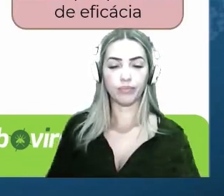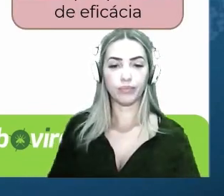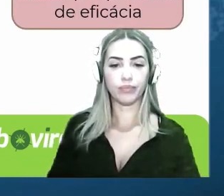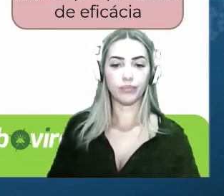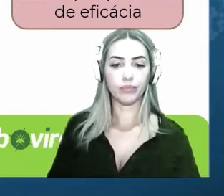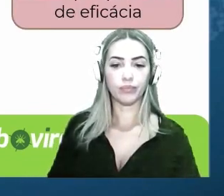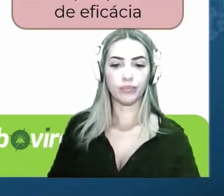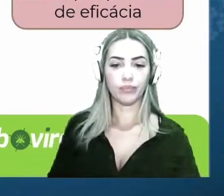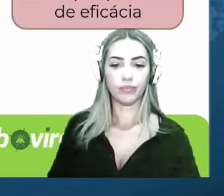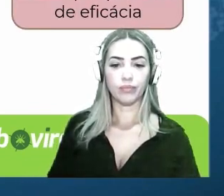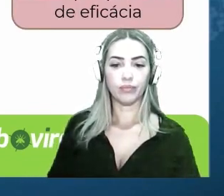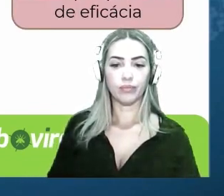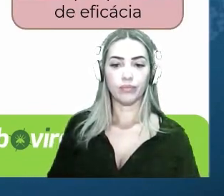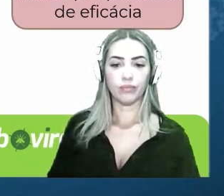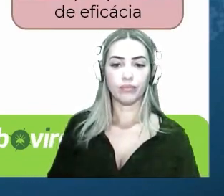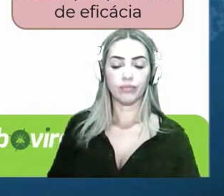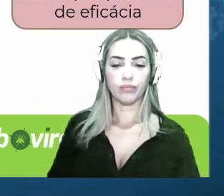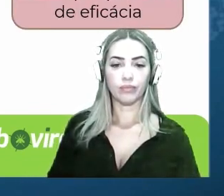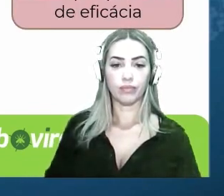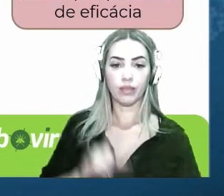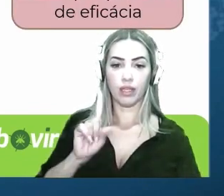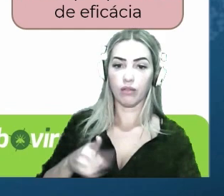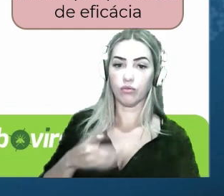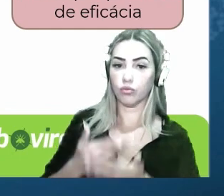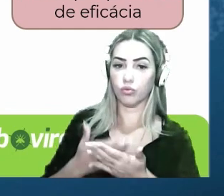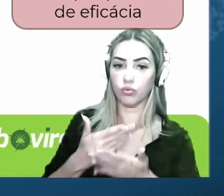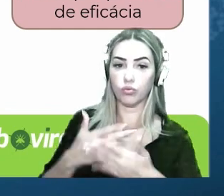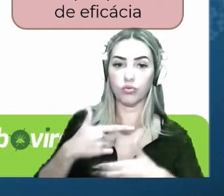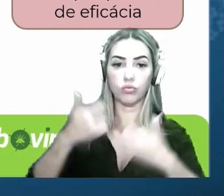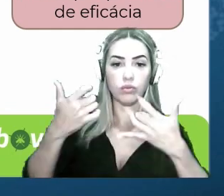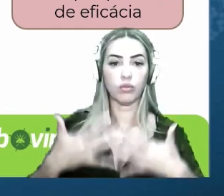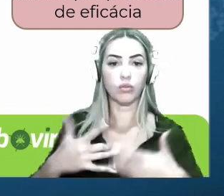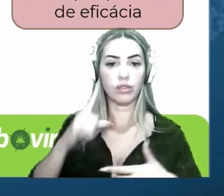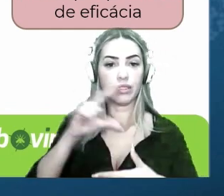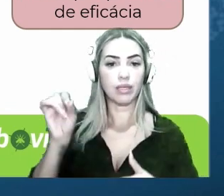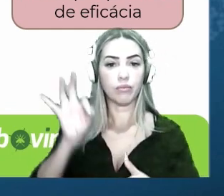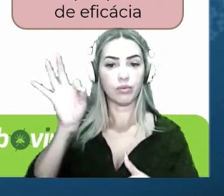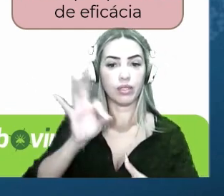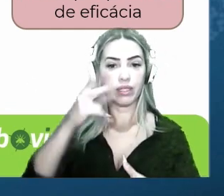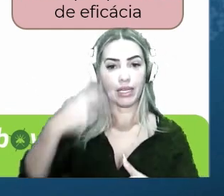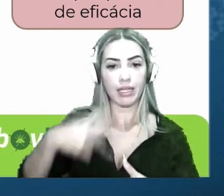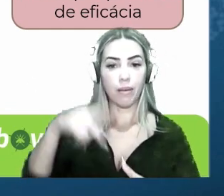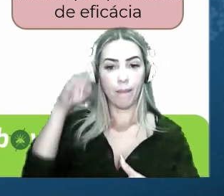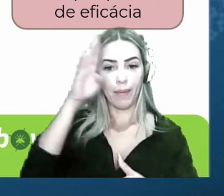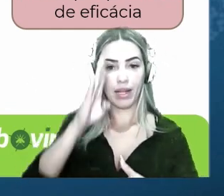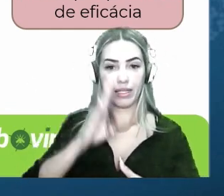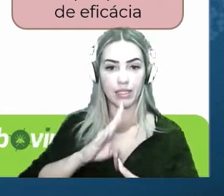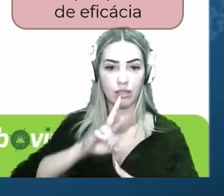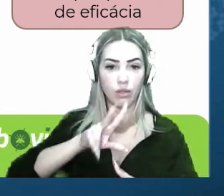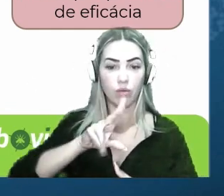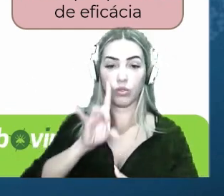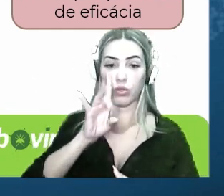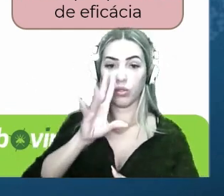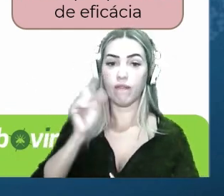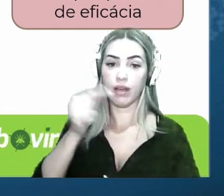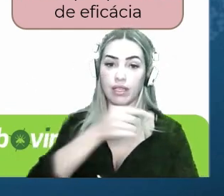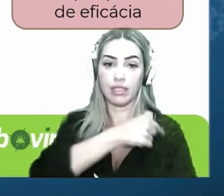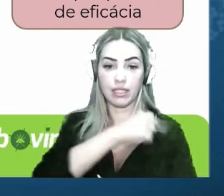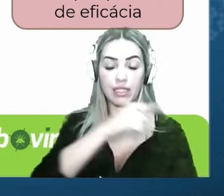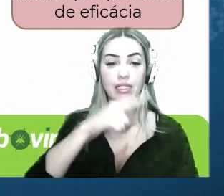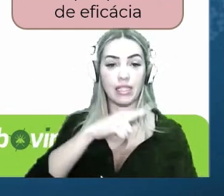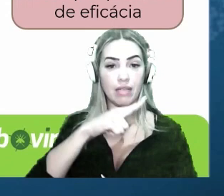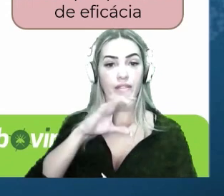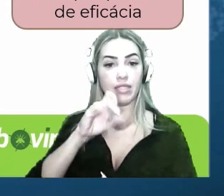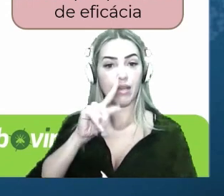É um estudo, como eu mencionei, um desenvolvimento 100% brasileiro, não apenas da vacina, que, claro, trouxe cepas do NIH, mas foi desenvolvida no